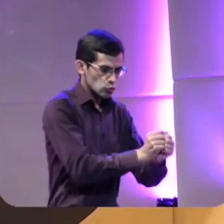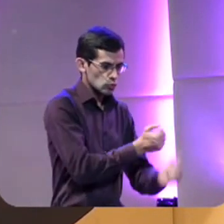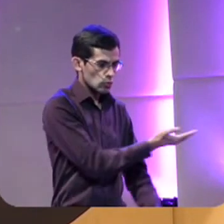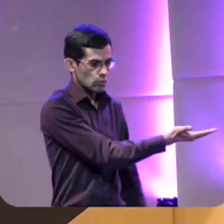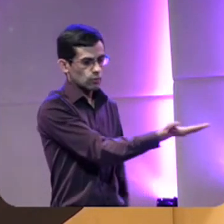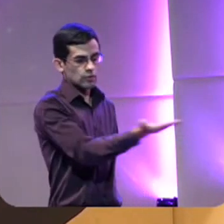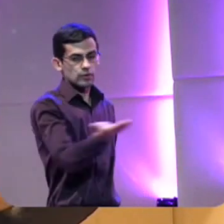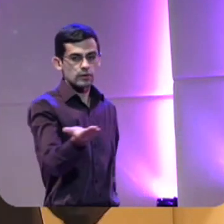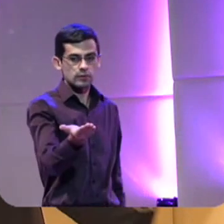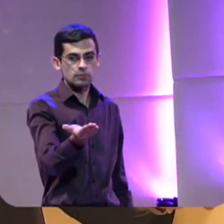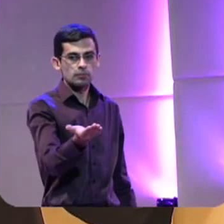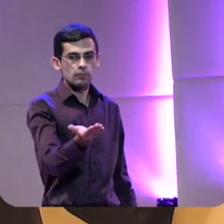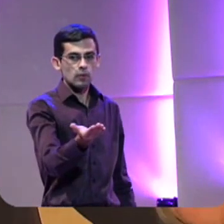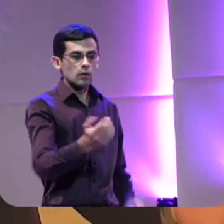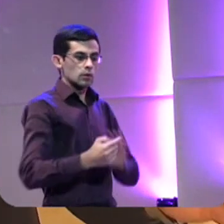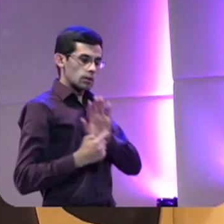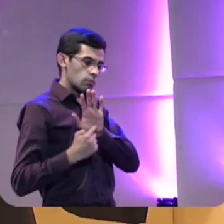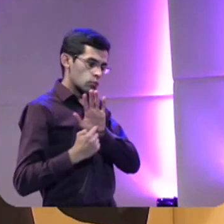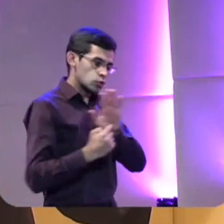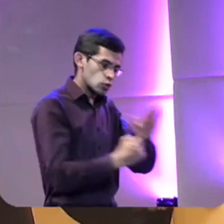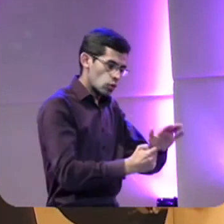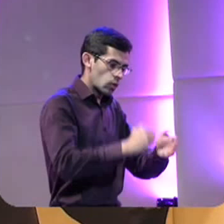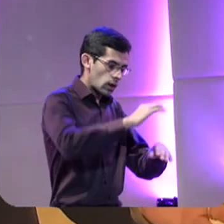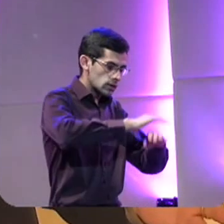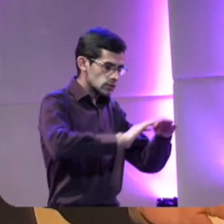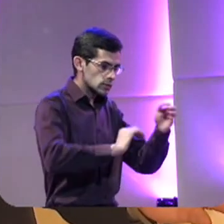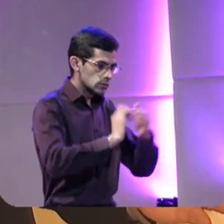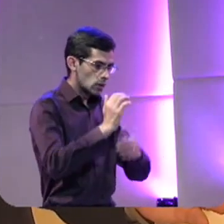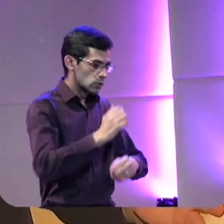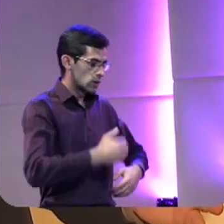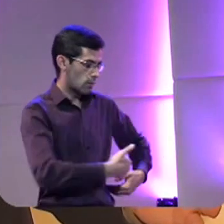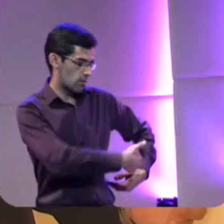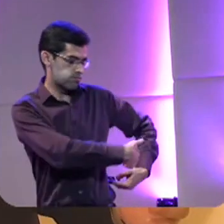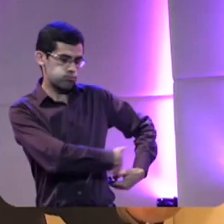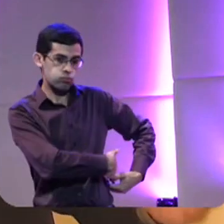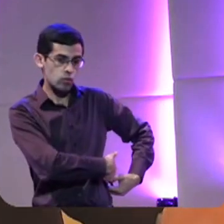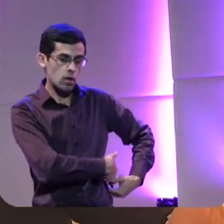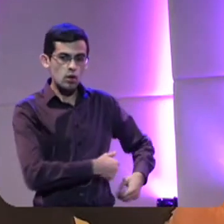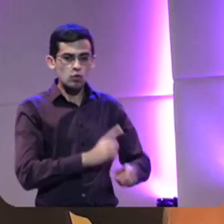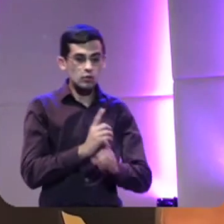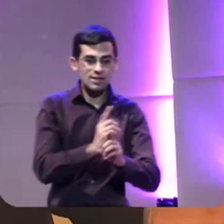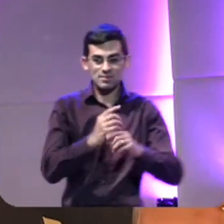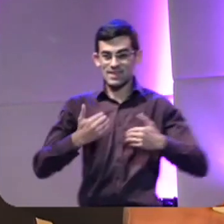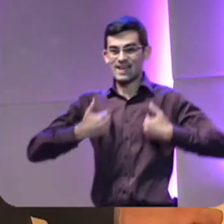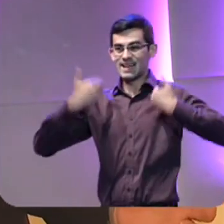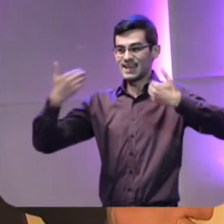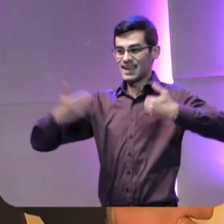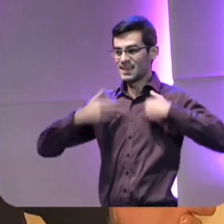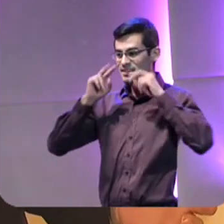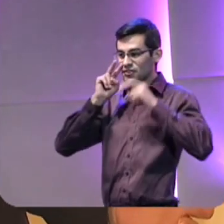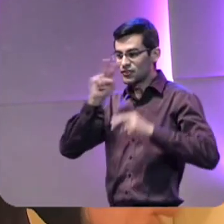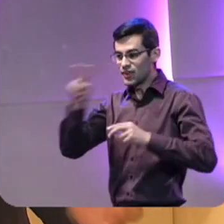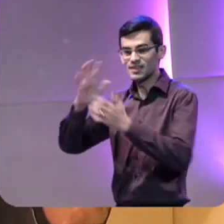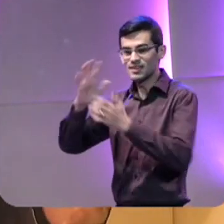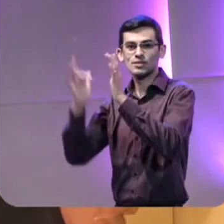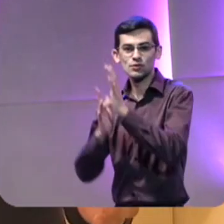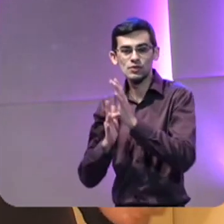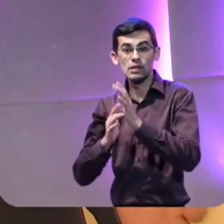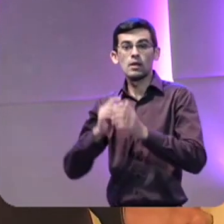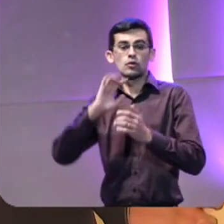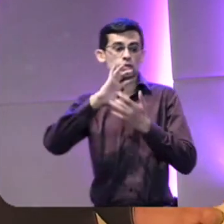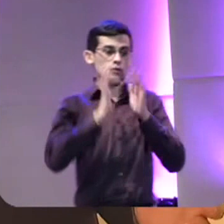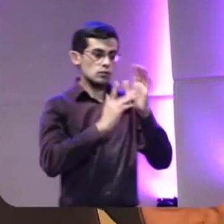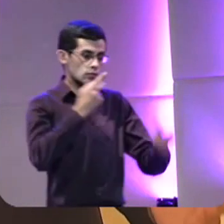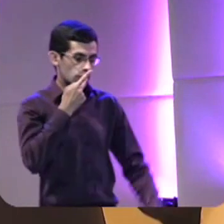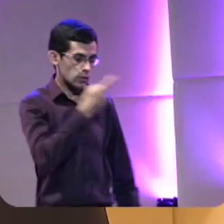vocês. E em seguida ele mostrou as mãos e o seu lado, e eles ficaram muito alegres ao verem o Senhor. E então